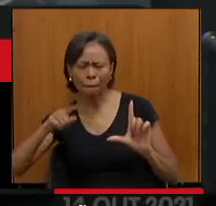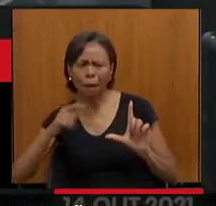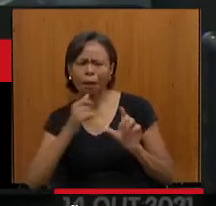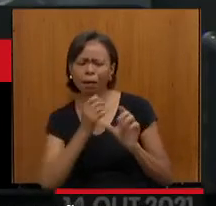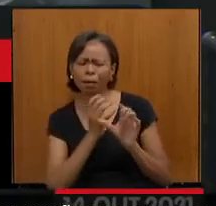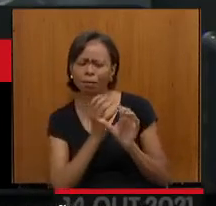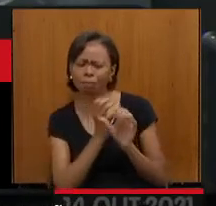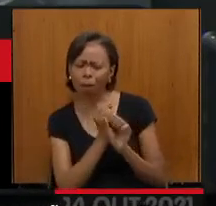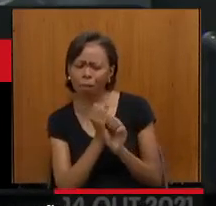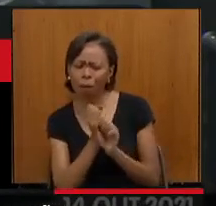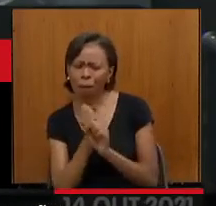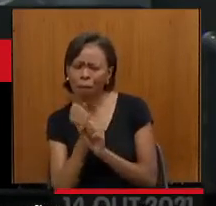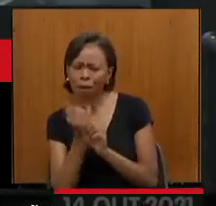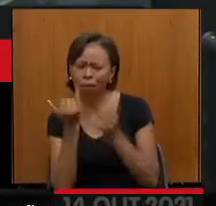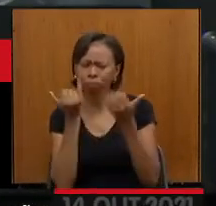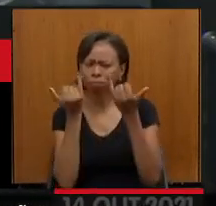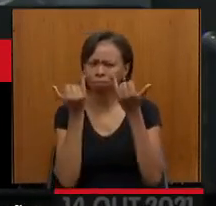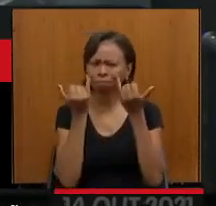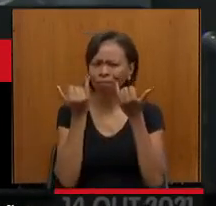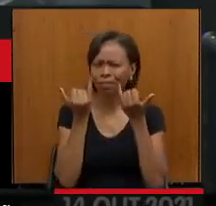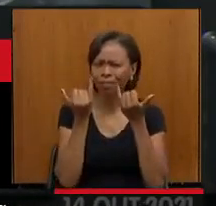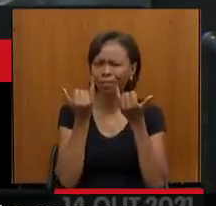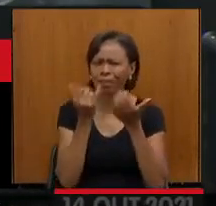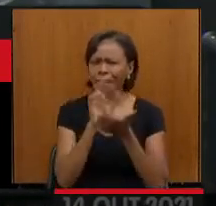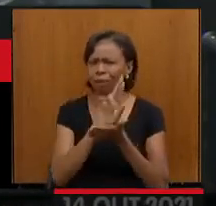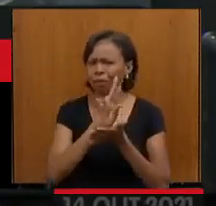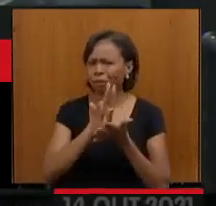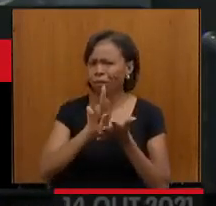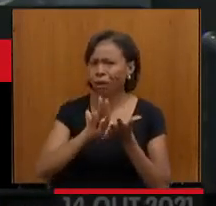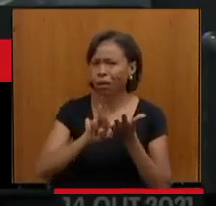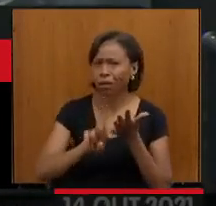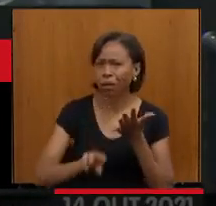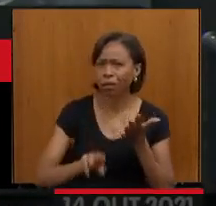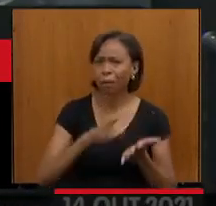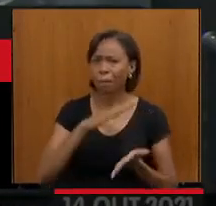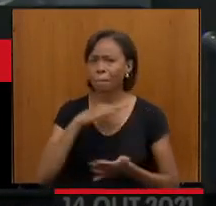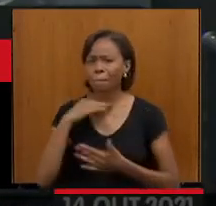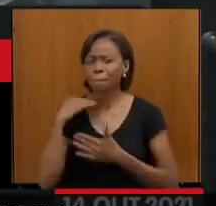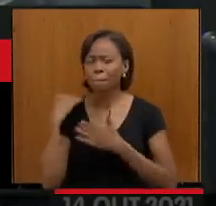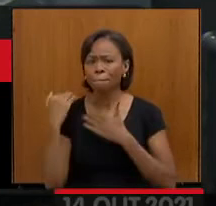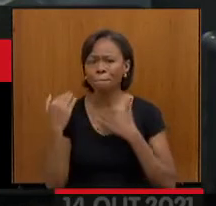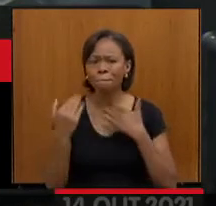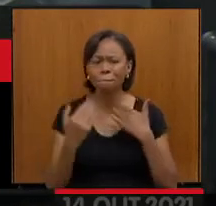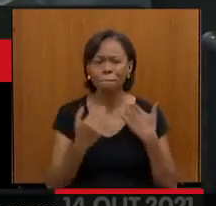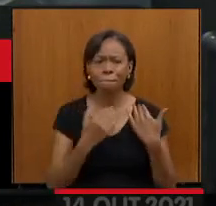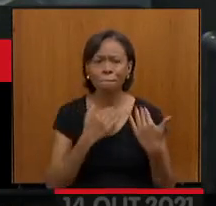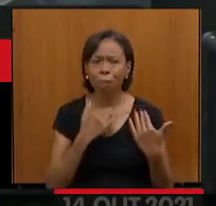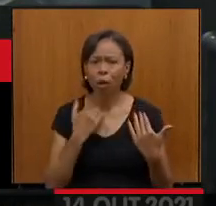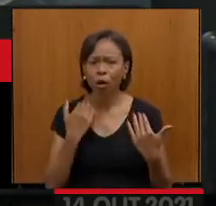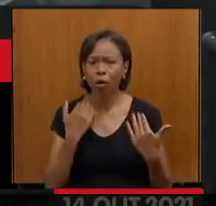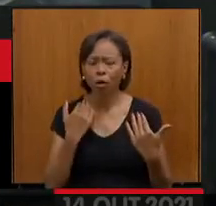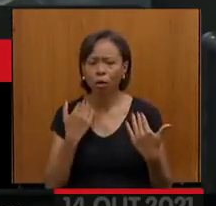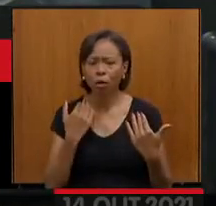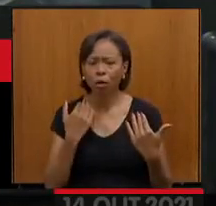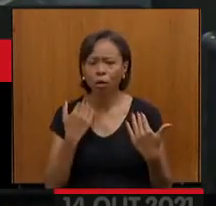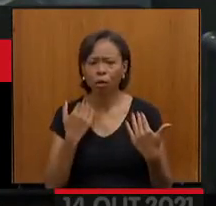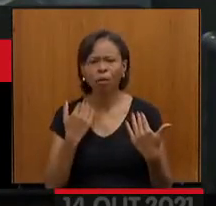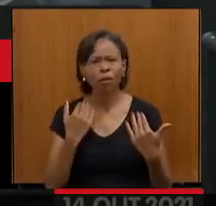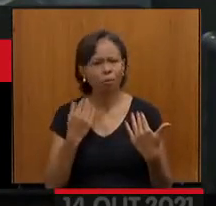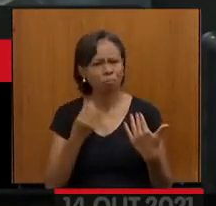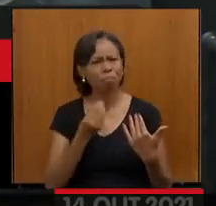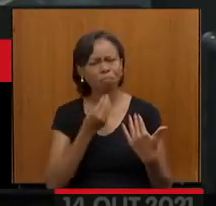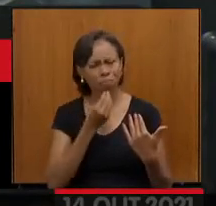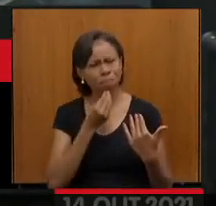boa parte dessas mortes, em boa parte desses óbitos, com um quadro evitável. Porque se o